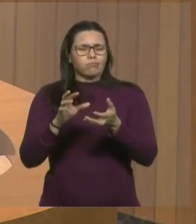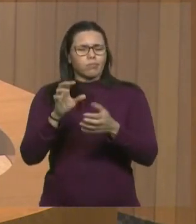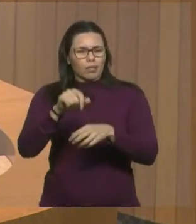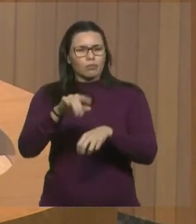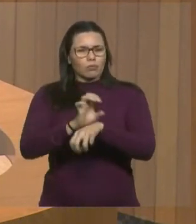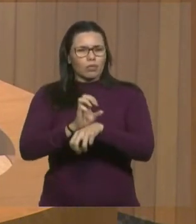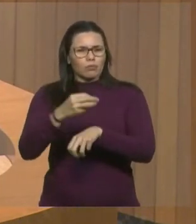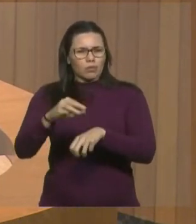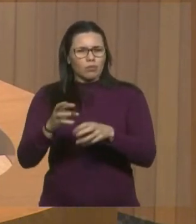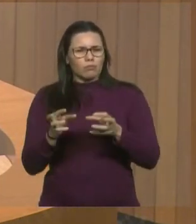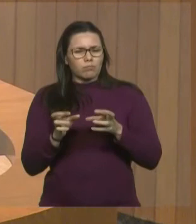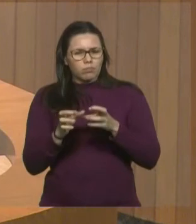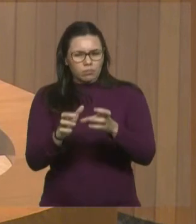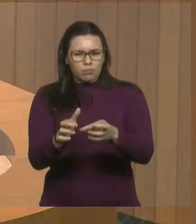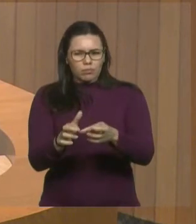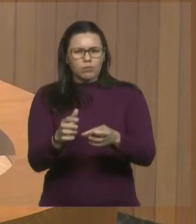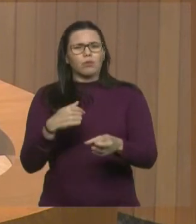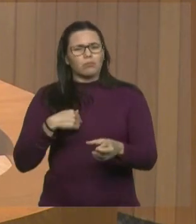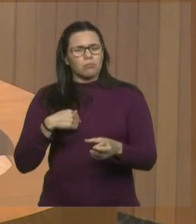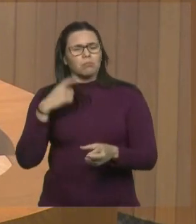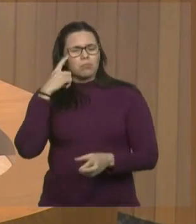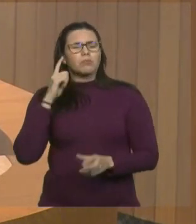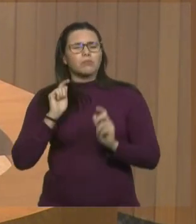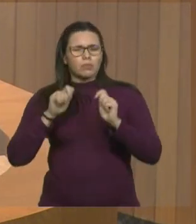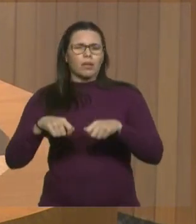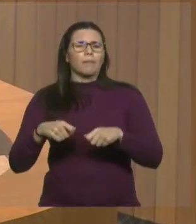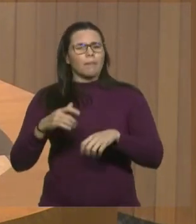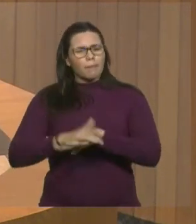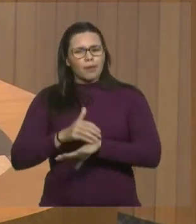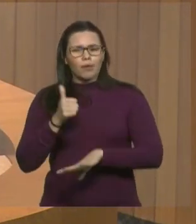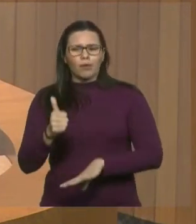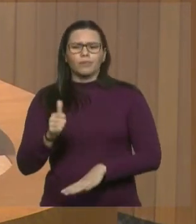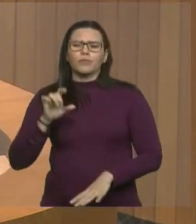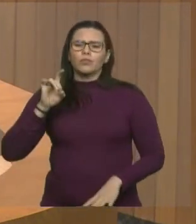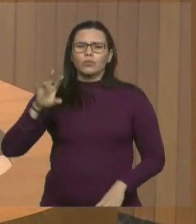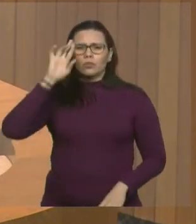atendimento em oncologia no estado. Eram essas considerações, presidente. Muito obrigado.